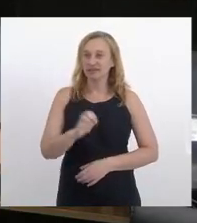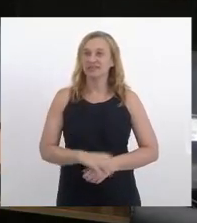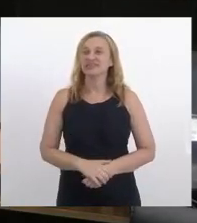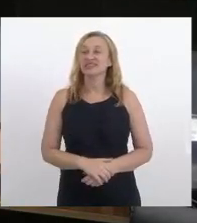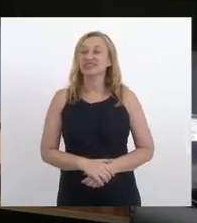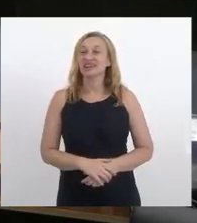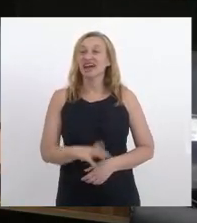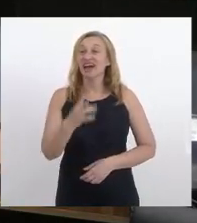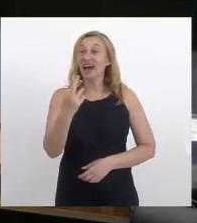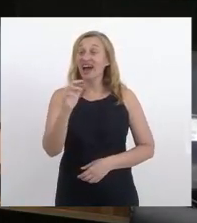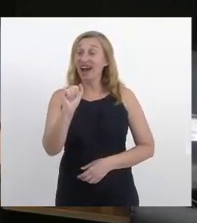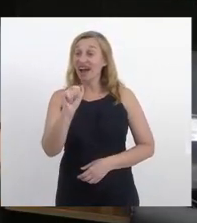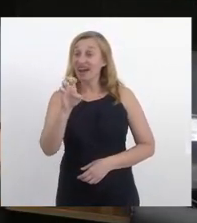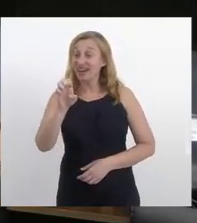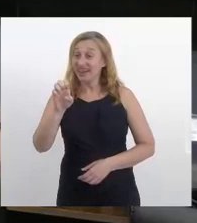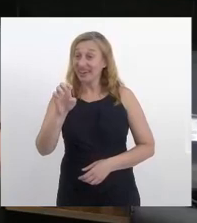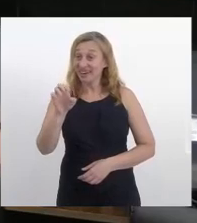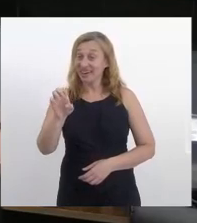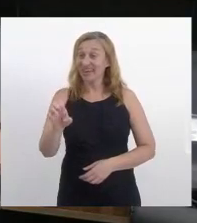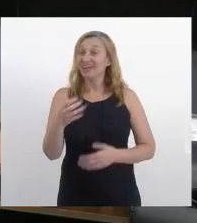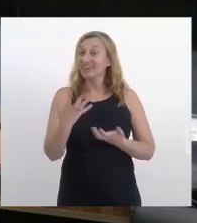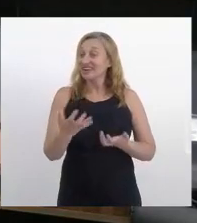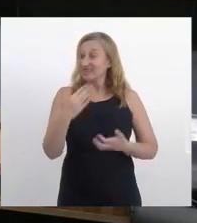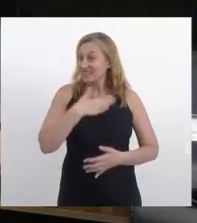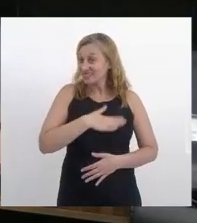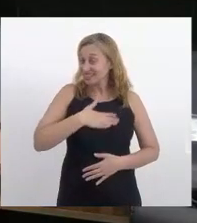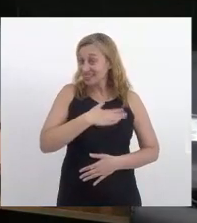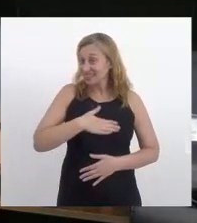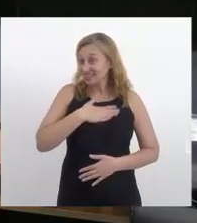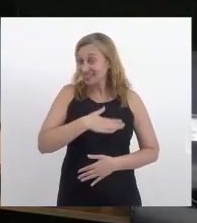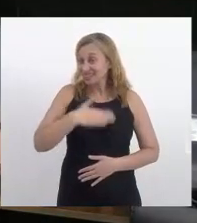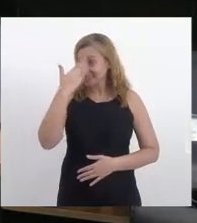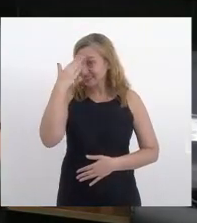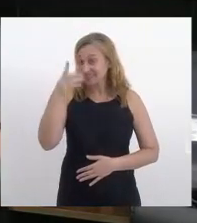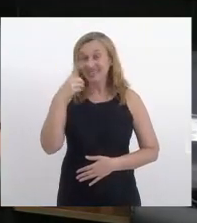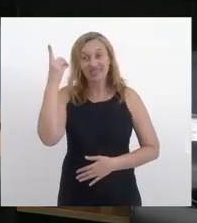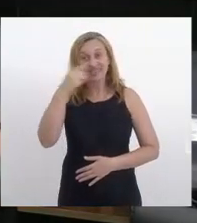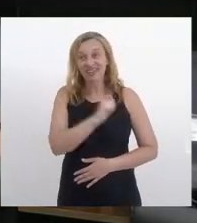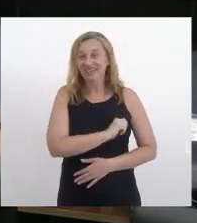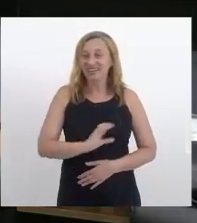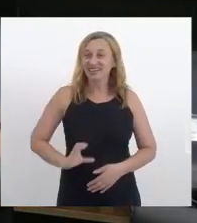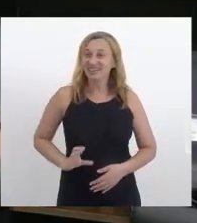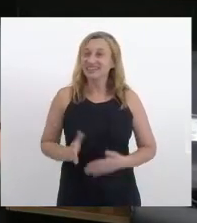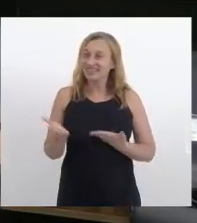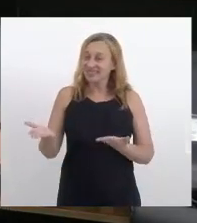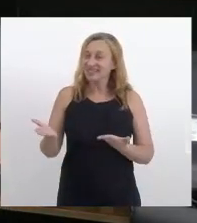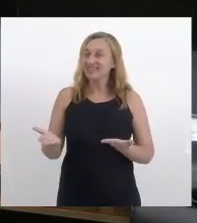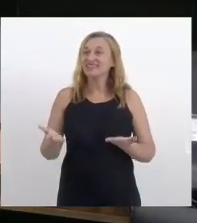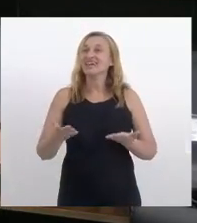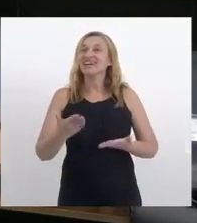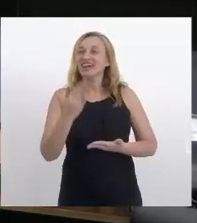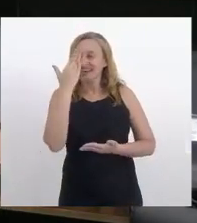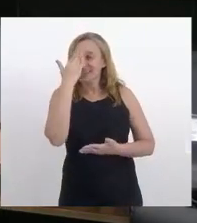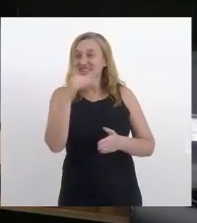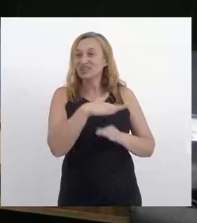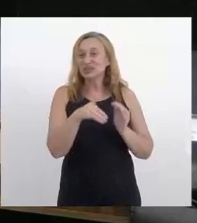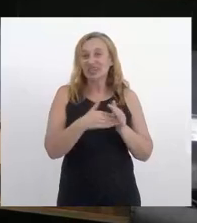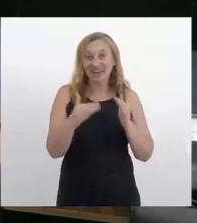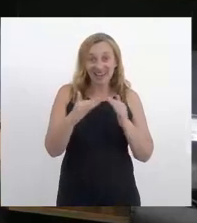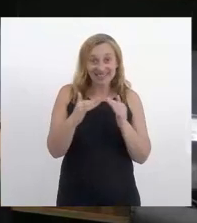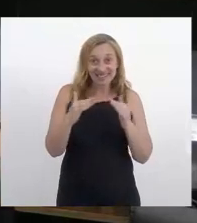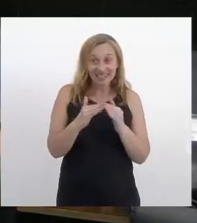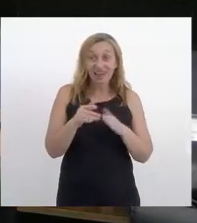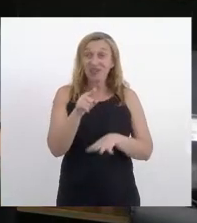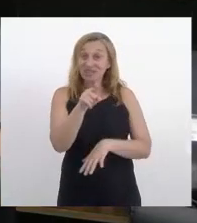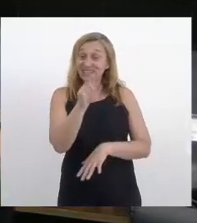Hare Krishna, eu gostaria de agradecer ao deputado André Siciliano e com ele, com esse agradecimento, agradecer a toda a casa,